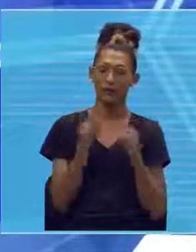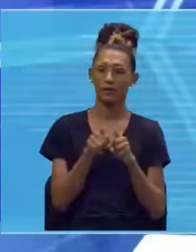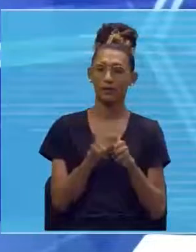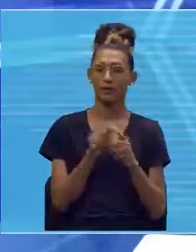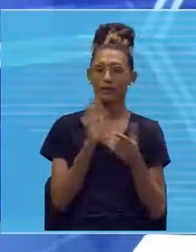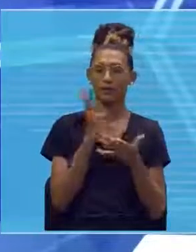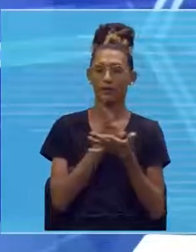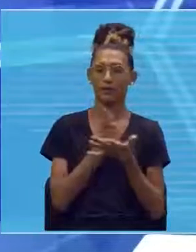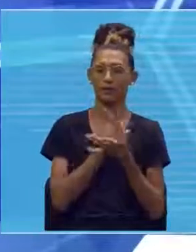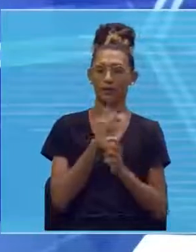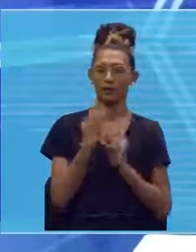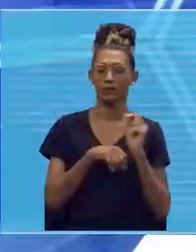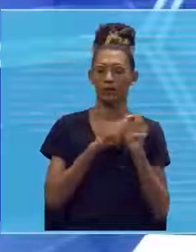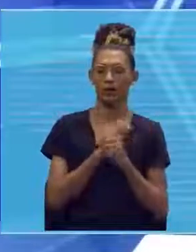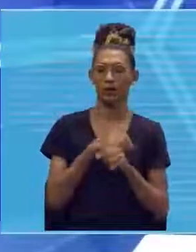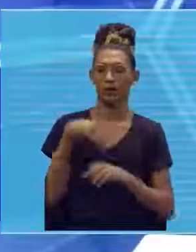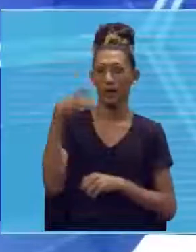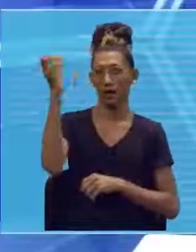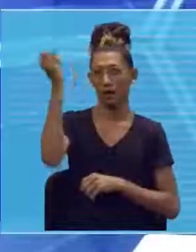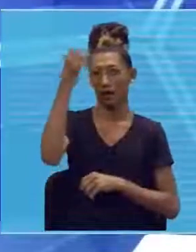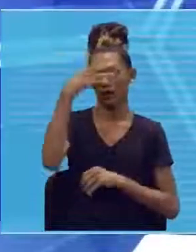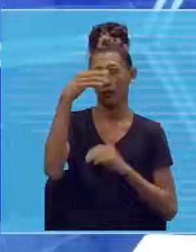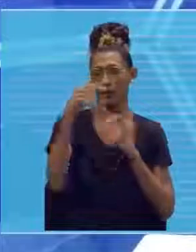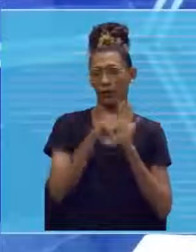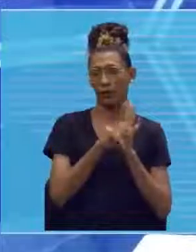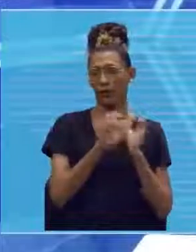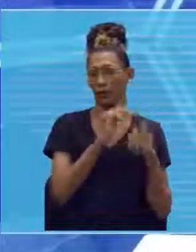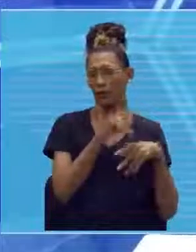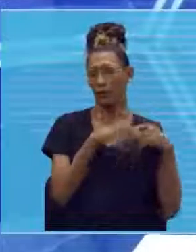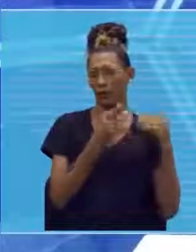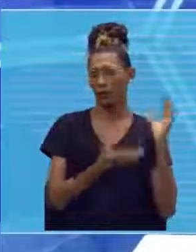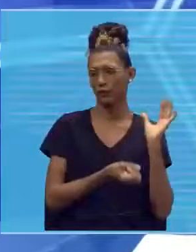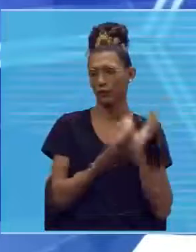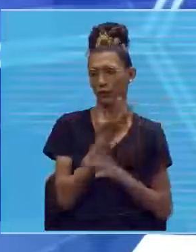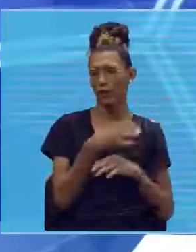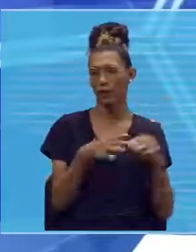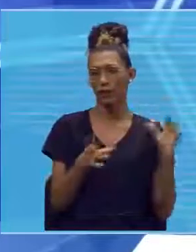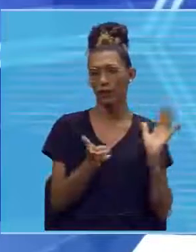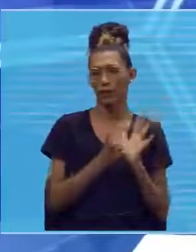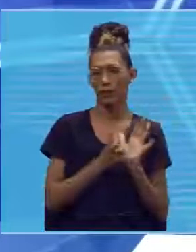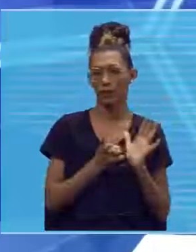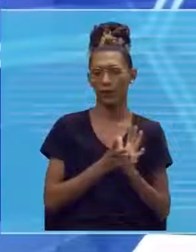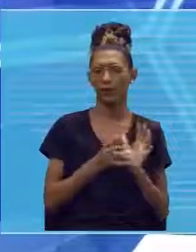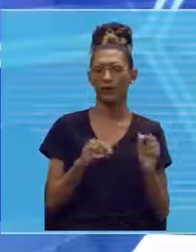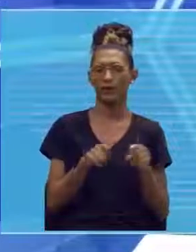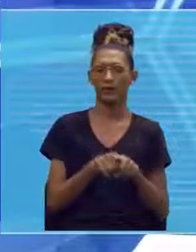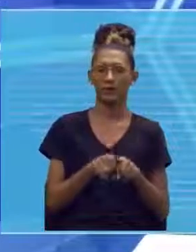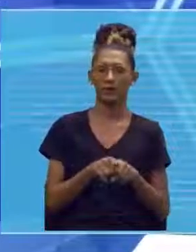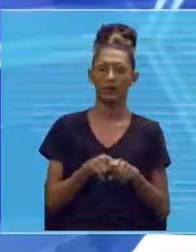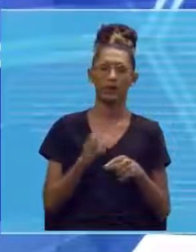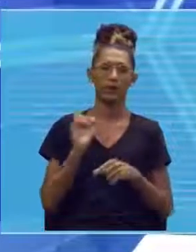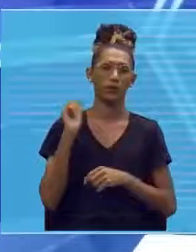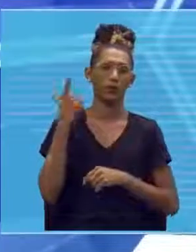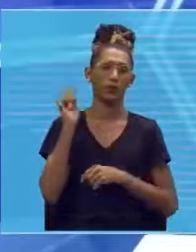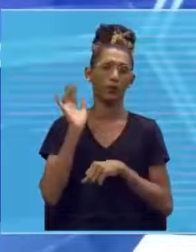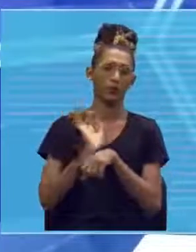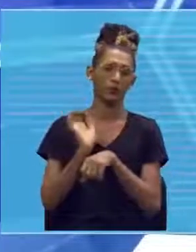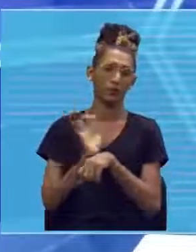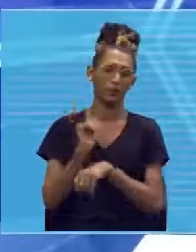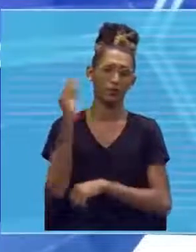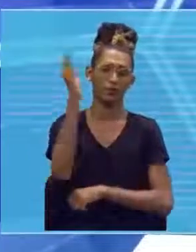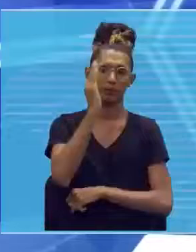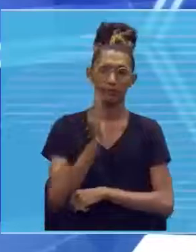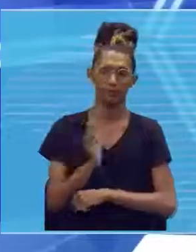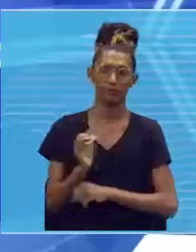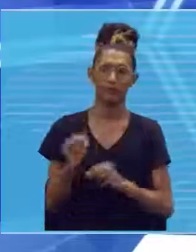sempre a luz dos povos originarios dos nossos indígenas do nosso estado dos outros estados do nosso